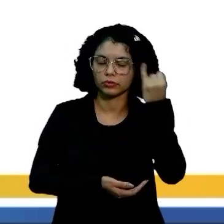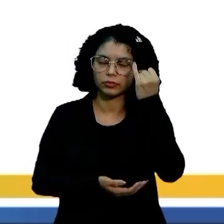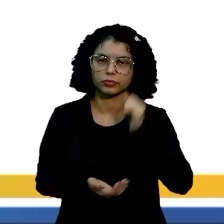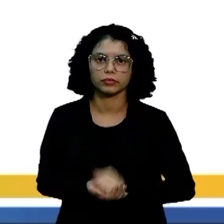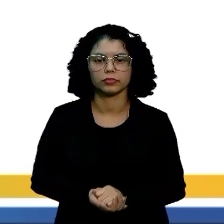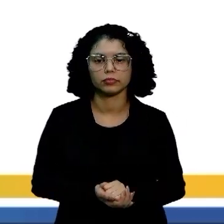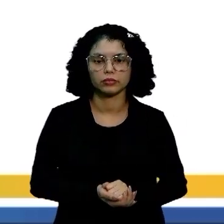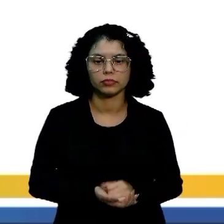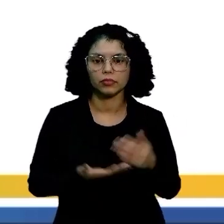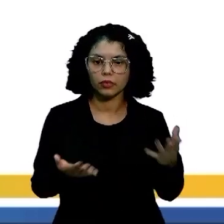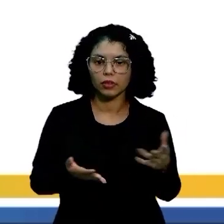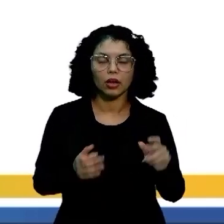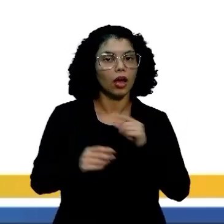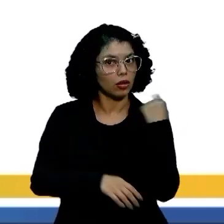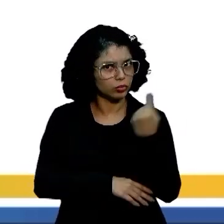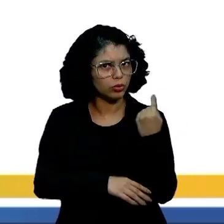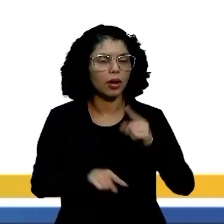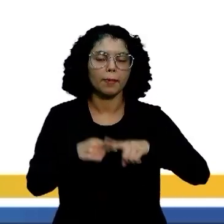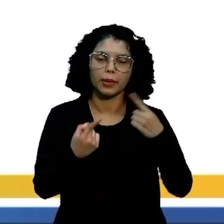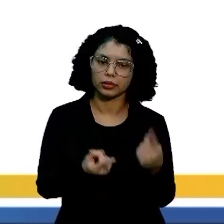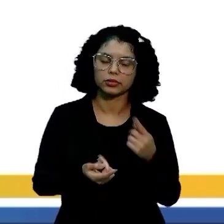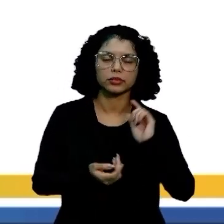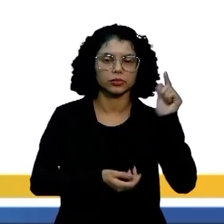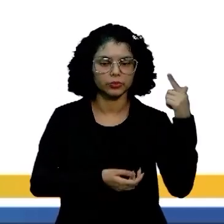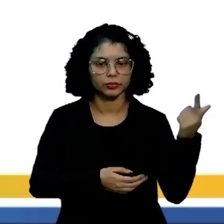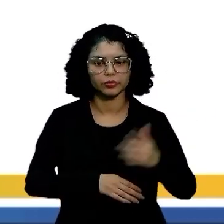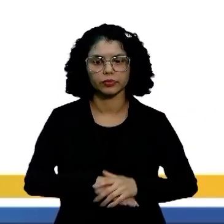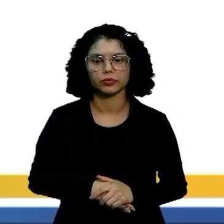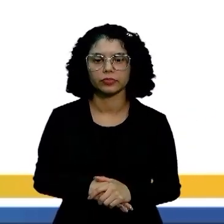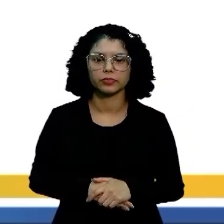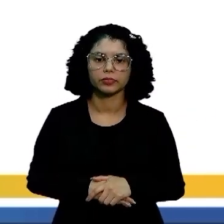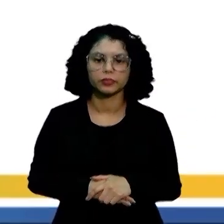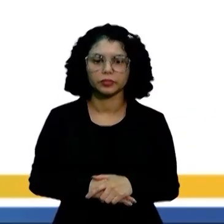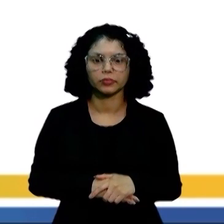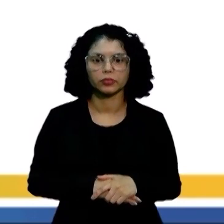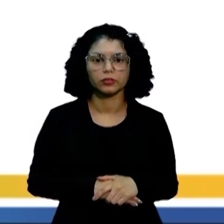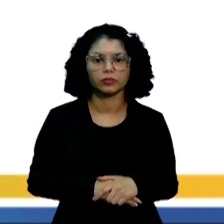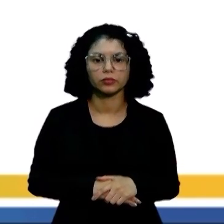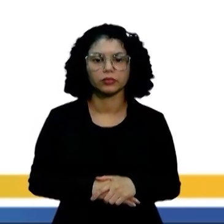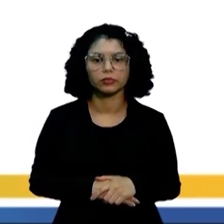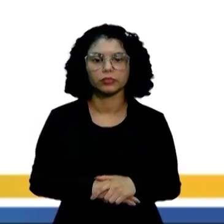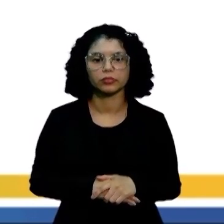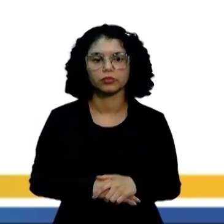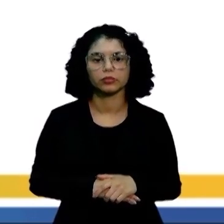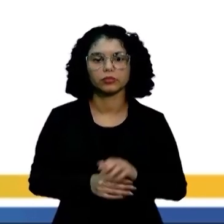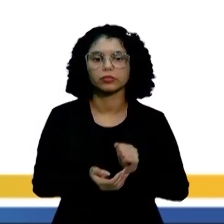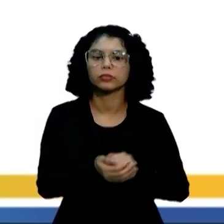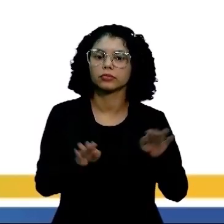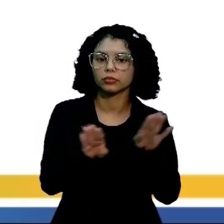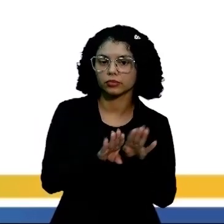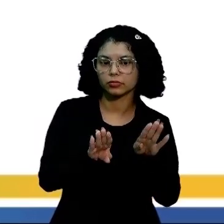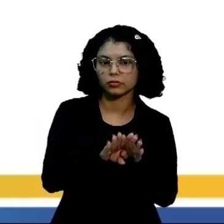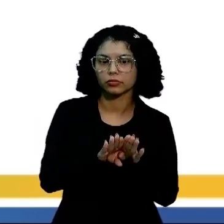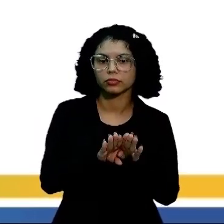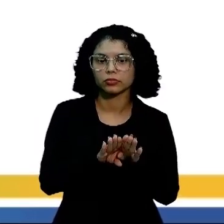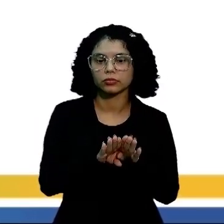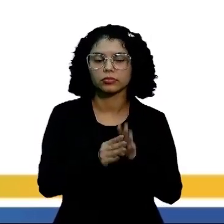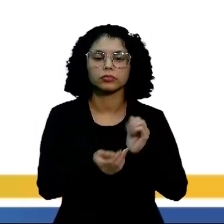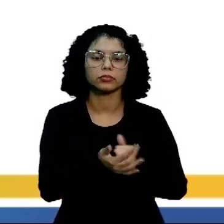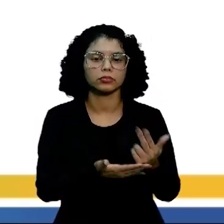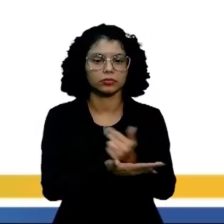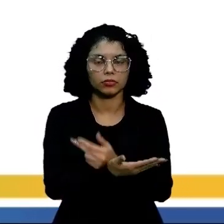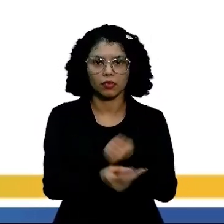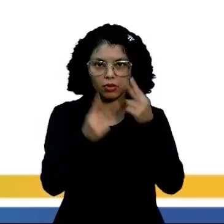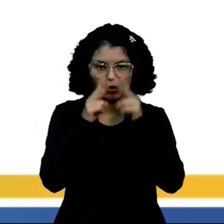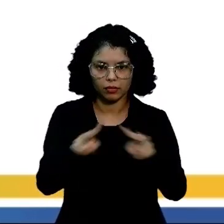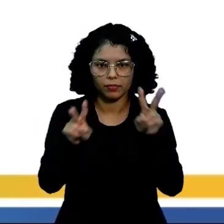Não quer dizer que sejam as únicas, mas nós temos outras, tá? Então, a gente tem uma arte dualista, eu tenho aí uma